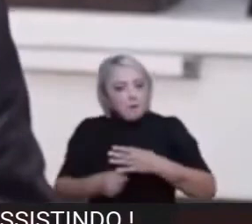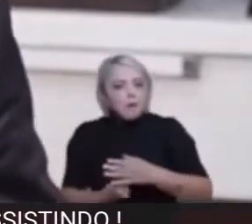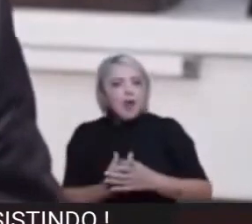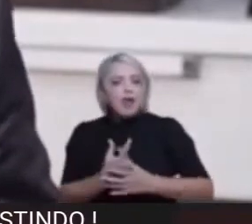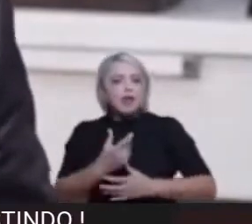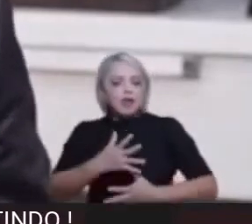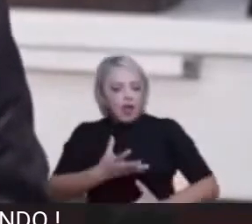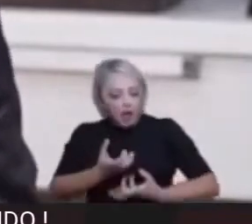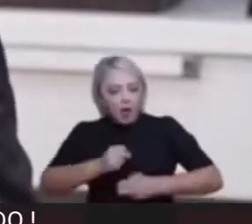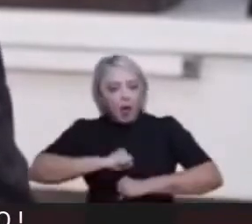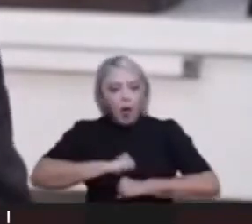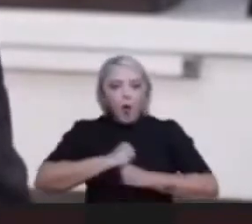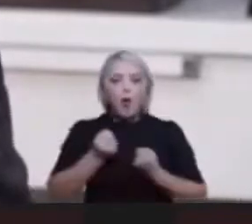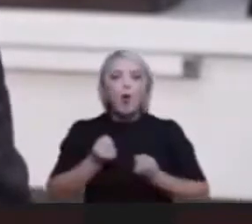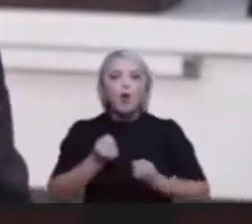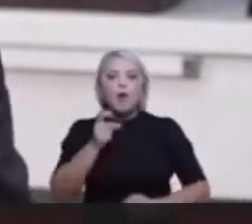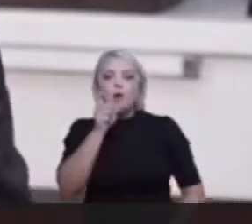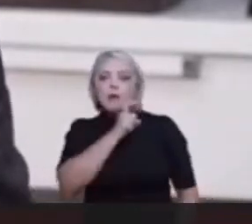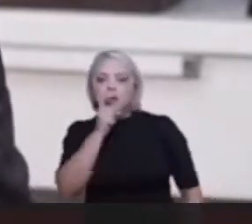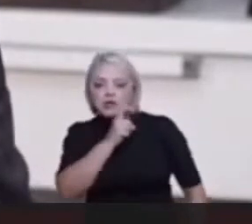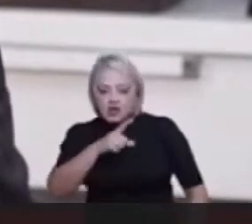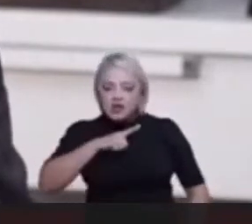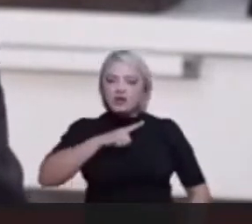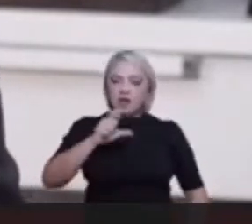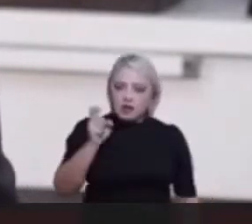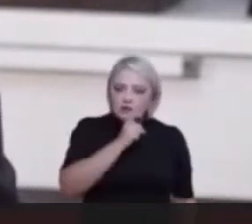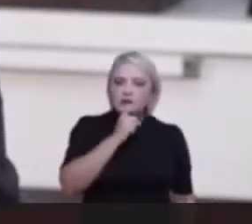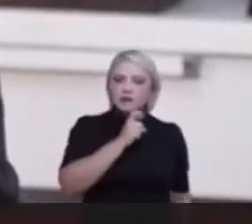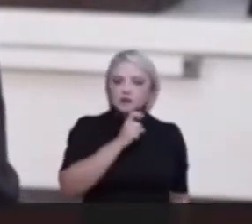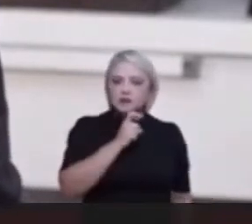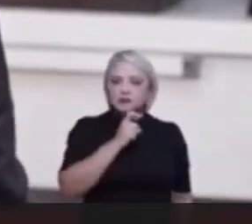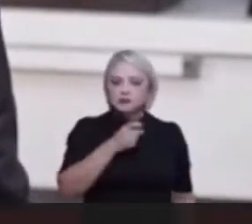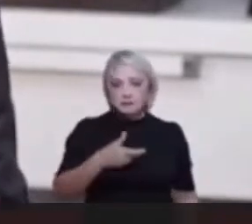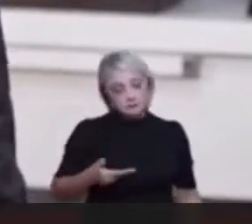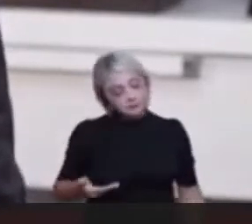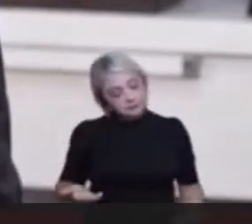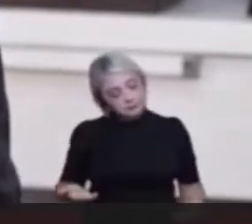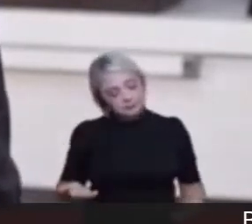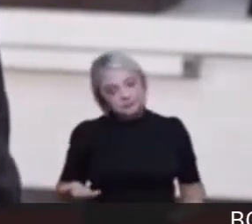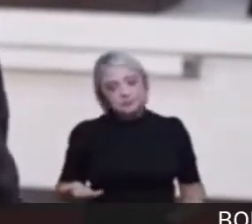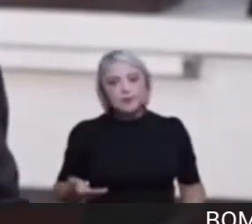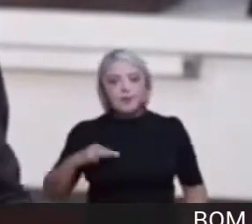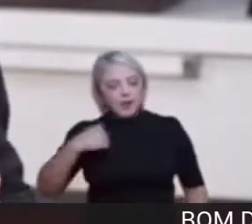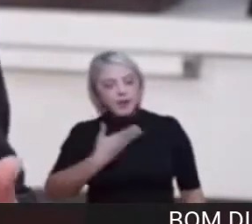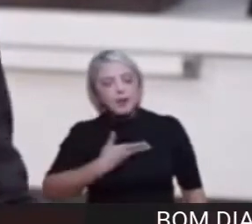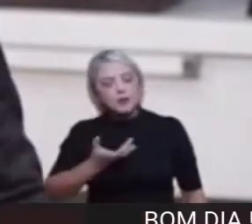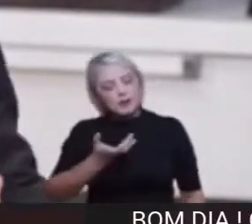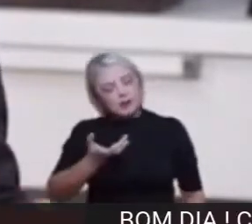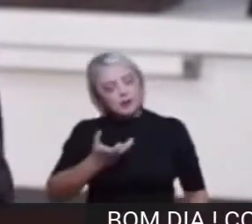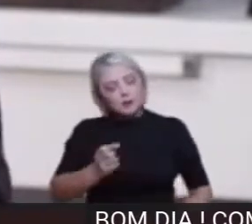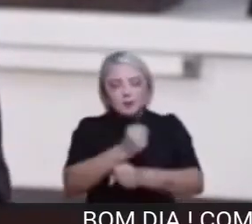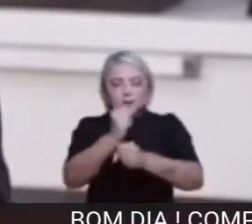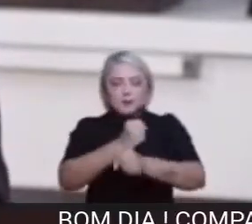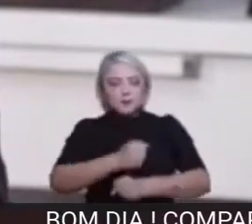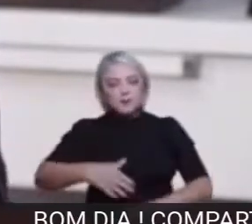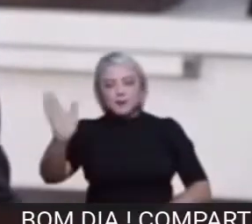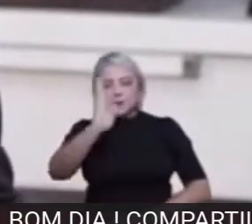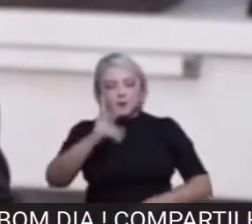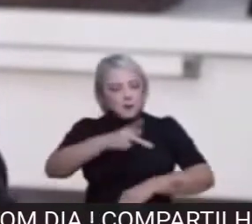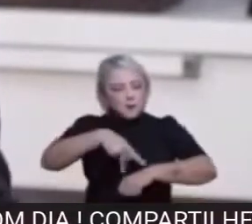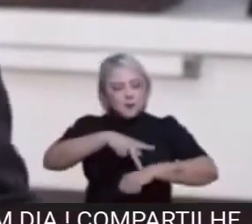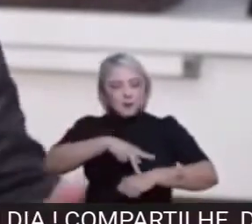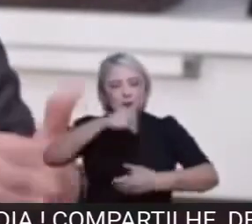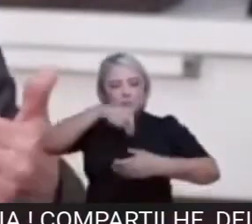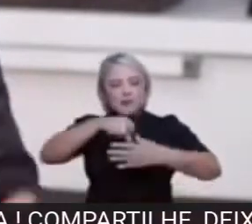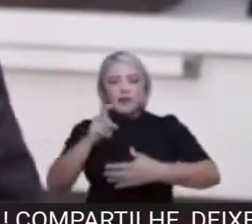Quem planta mentira, colhe mentira. Sabe? E nós queremos construir um país em que seja plantado a verdade